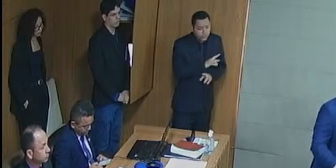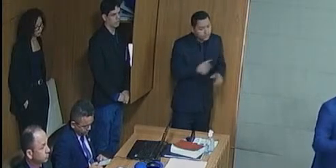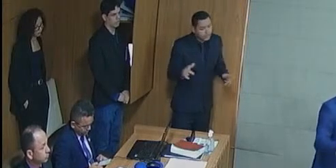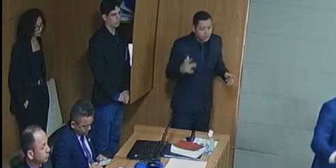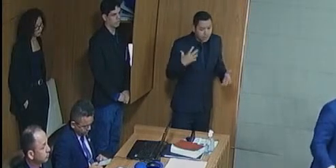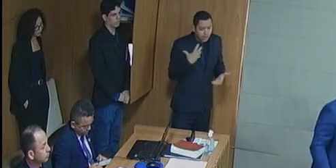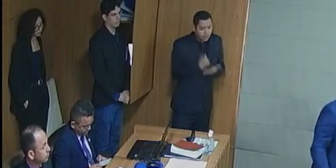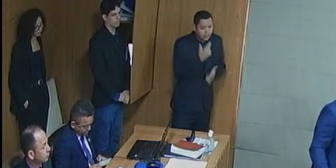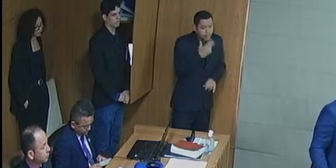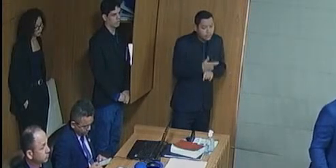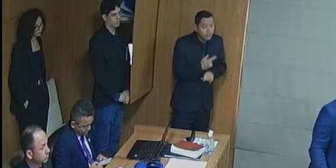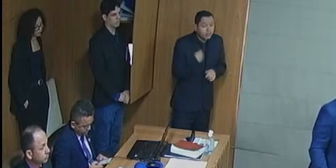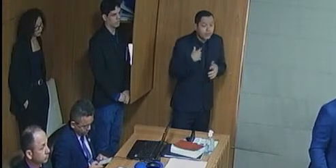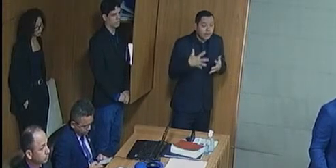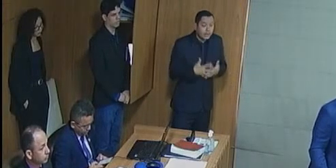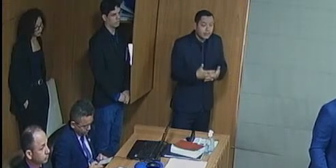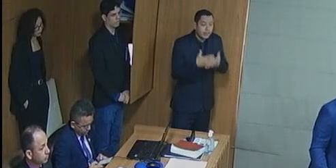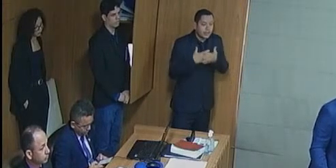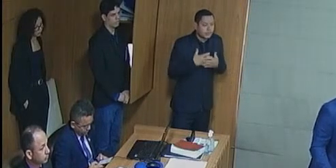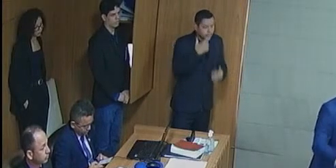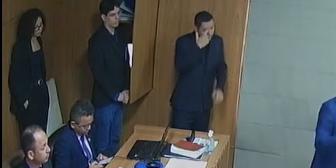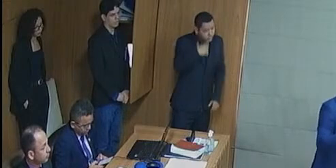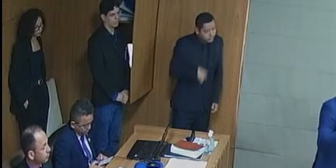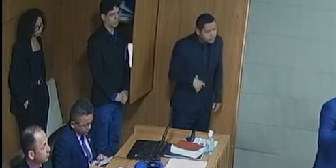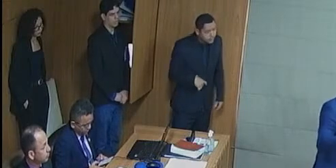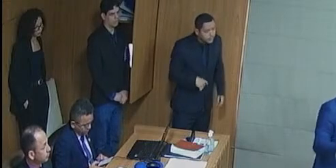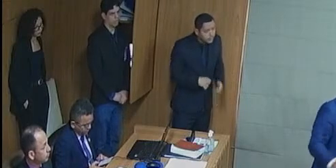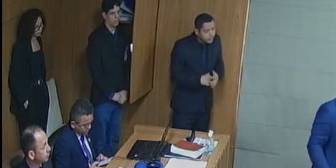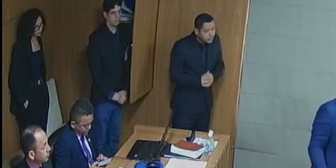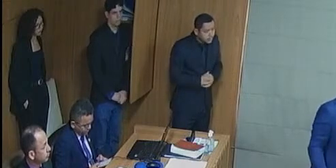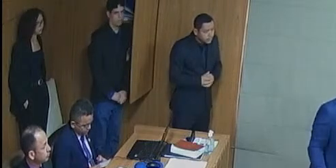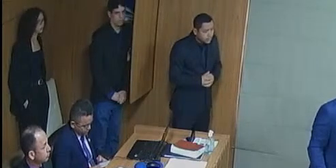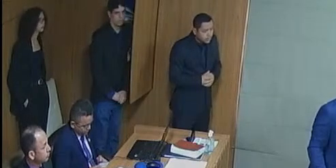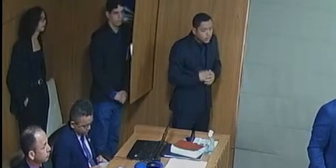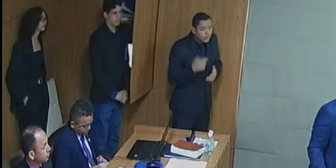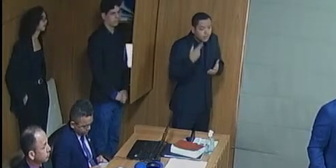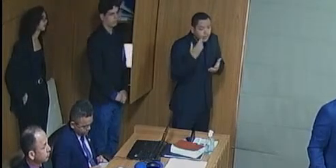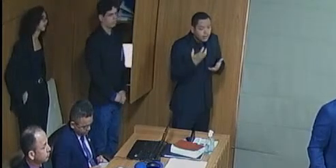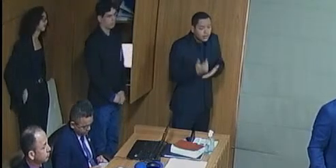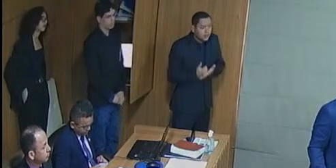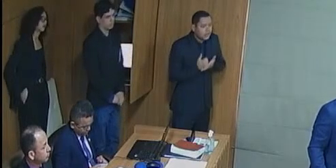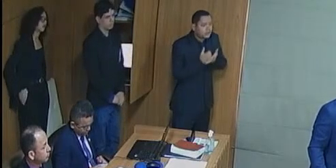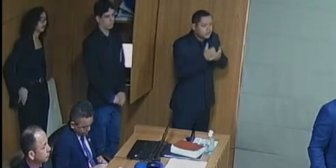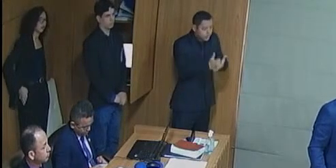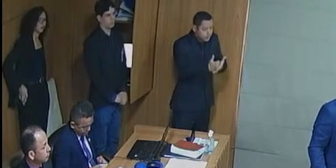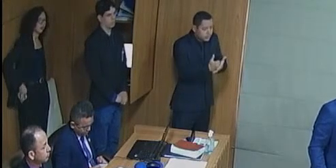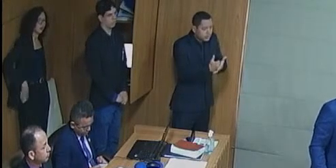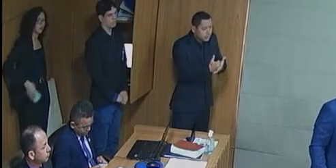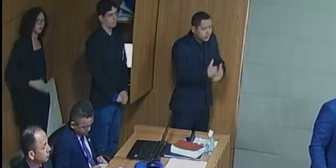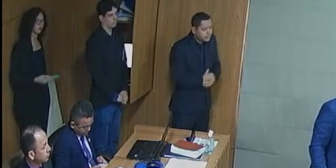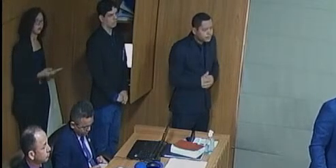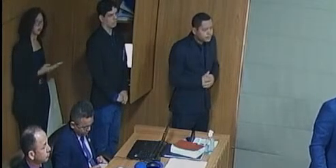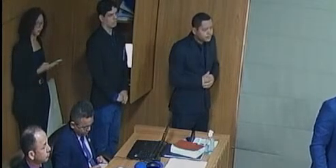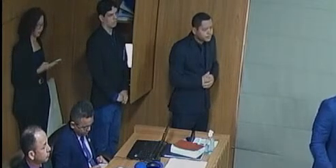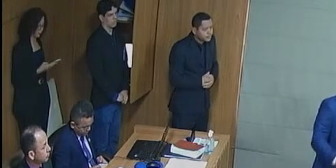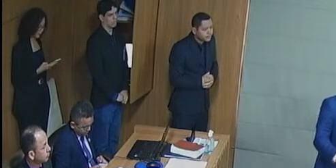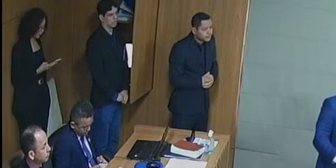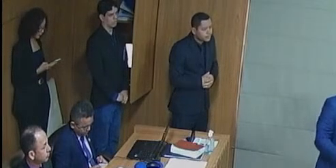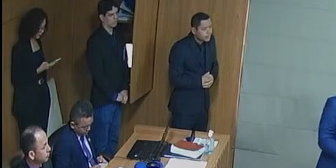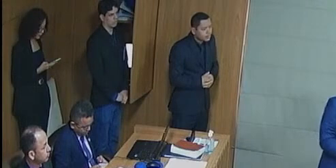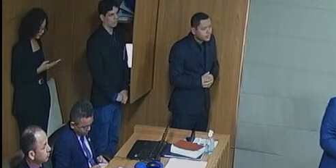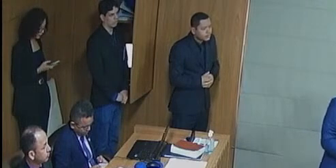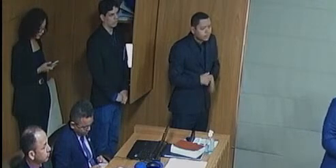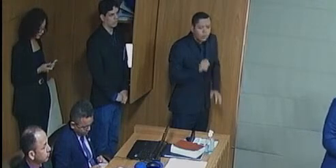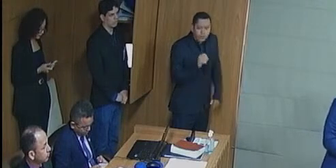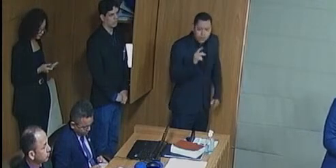de fato eu poderia me complicar que estaria ali para ajudar estaria ali para ajudar Não tudo